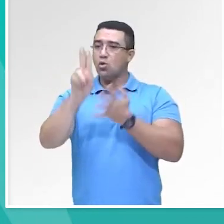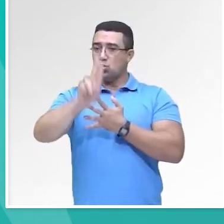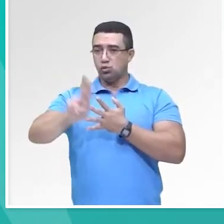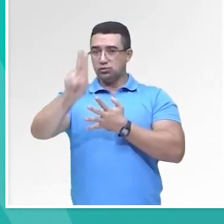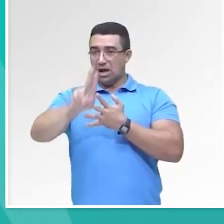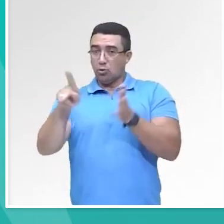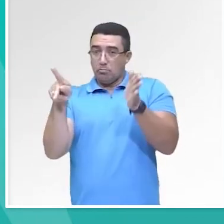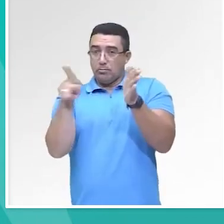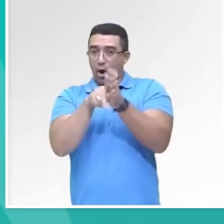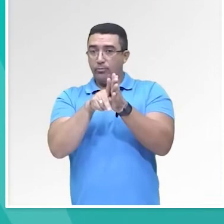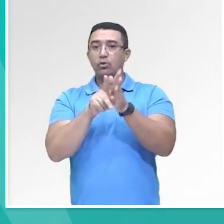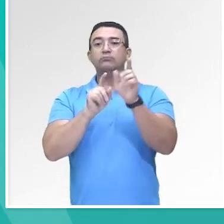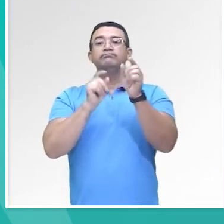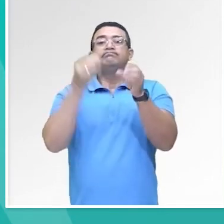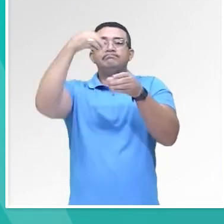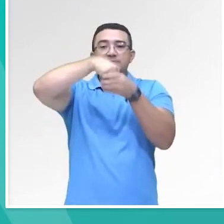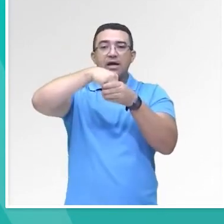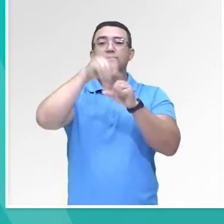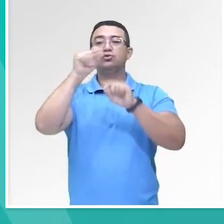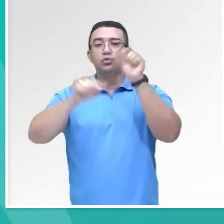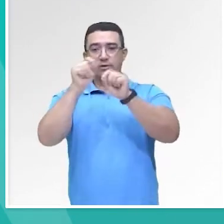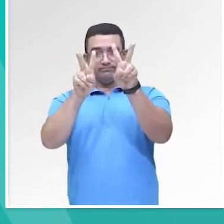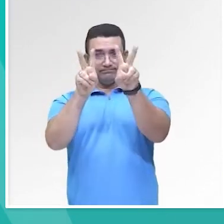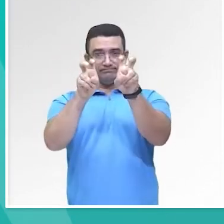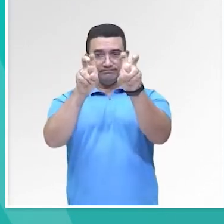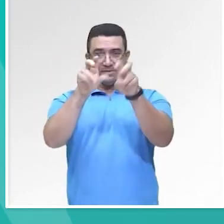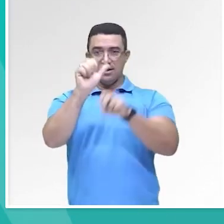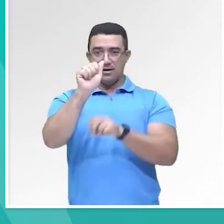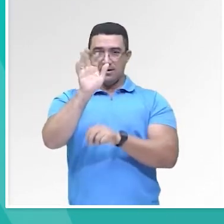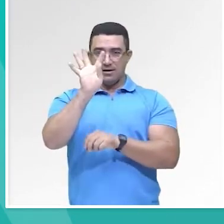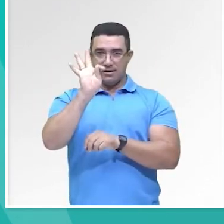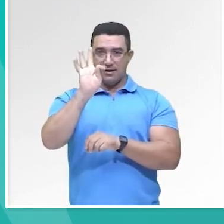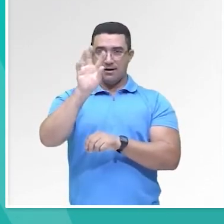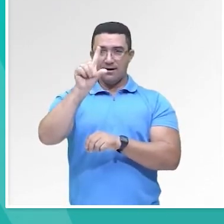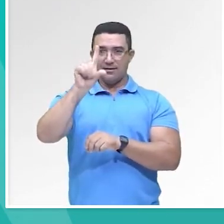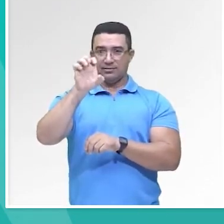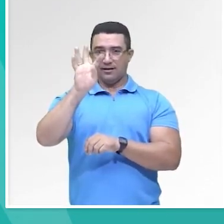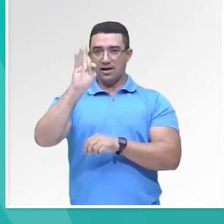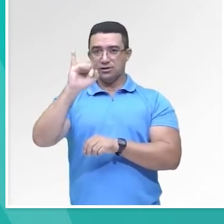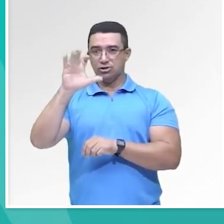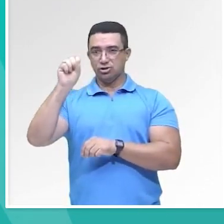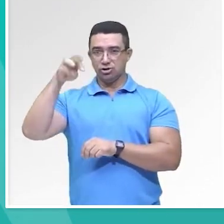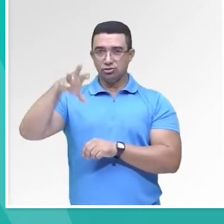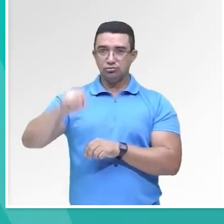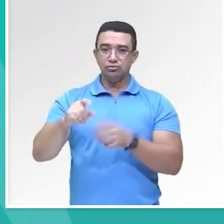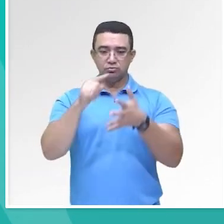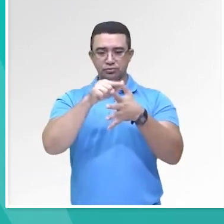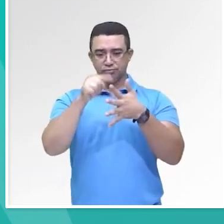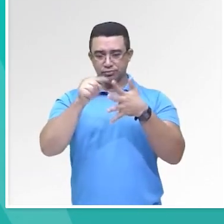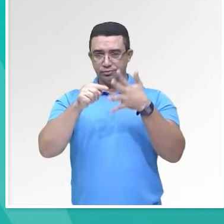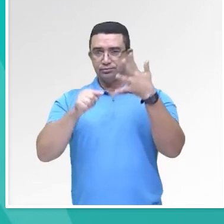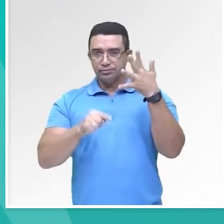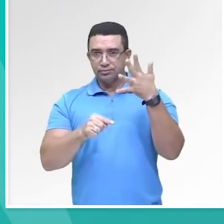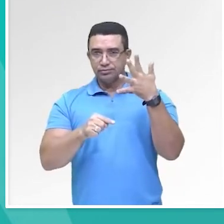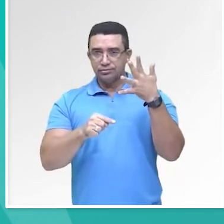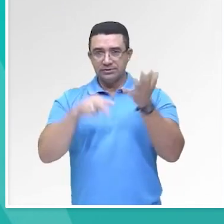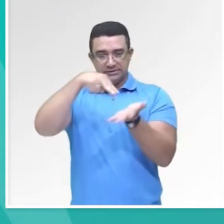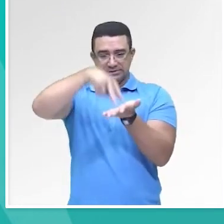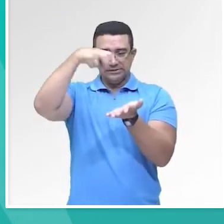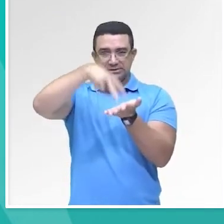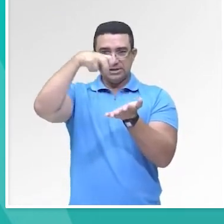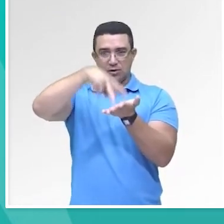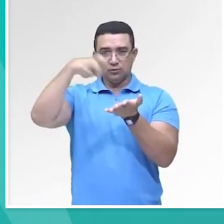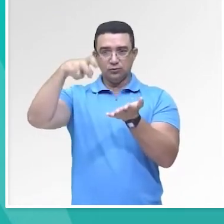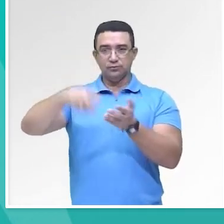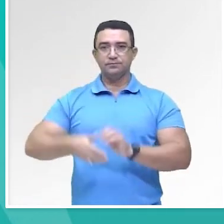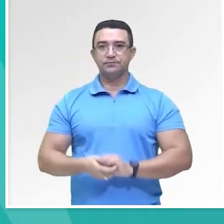atletismo. Vamos relembrar: salto em distância, salto triplo, salto em altura e salto com